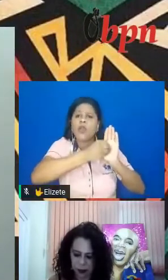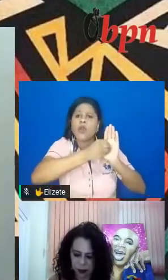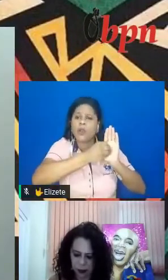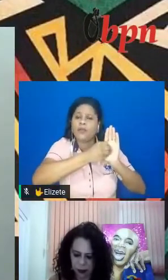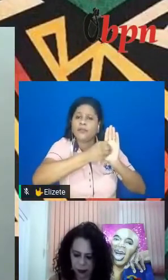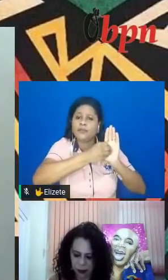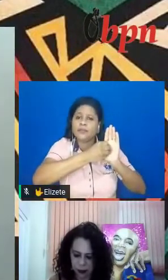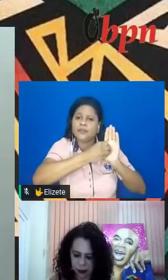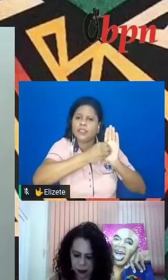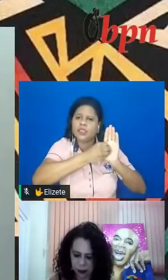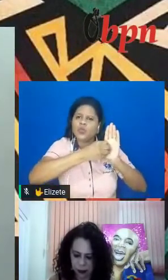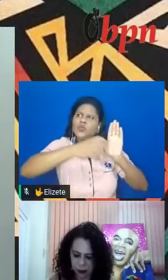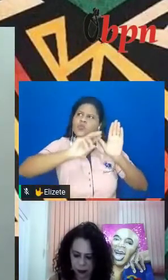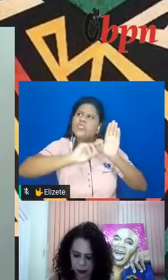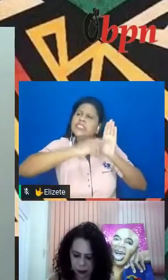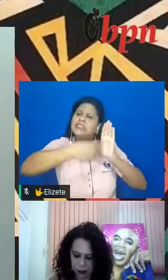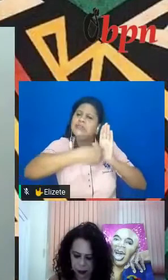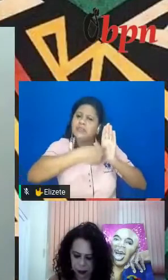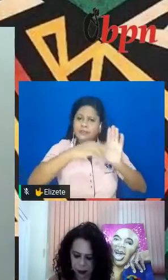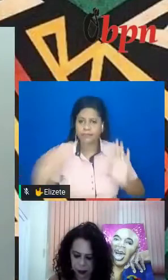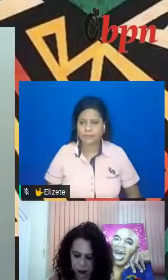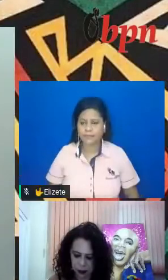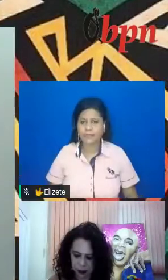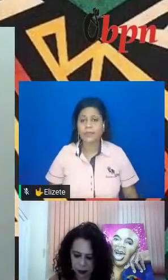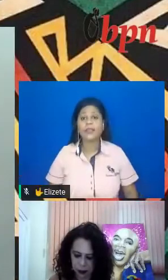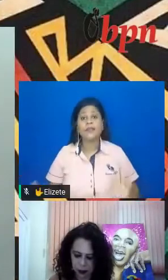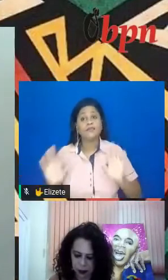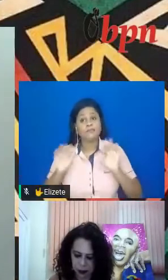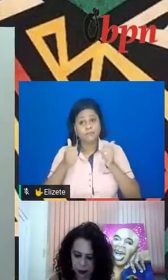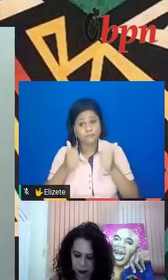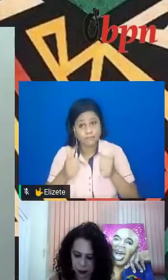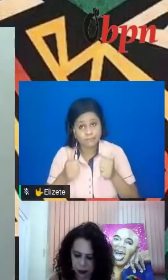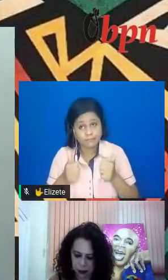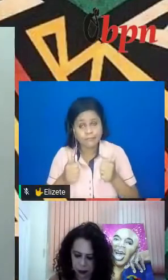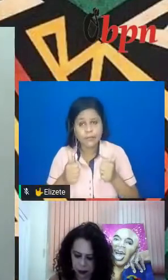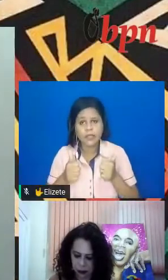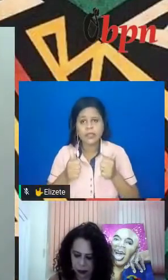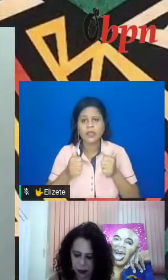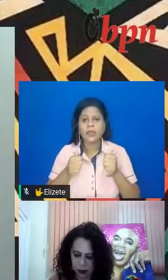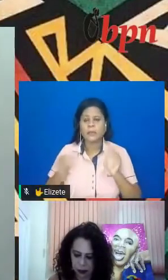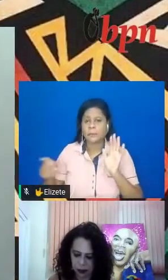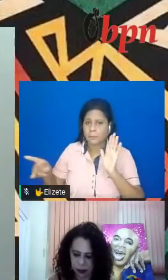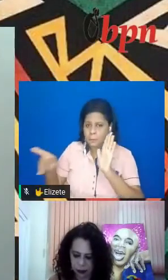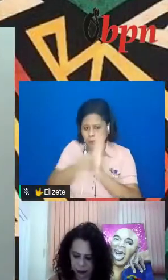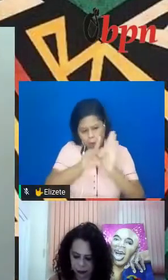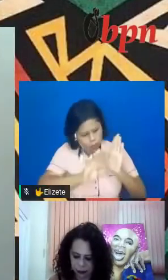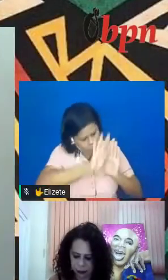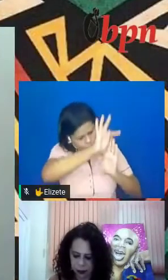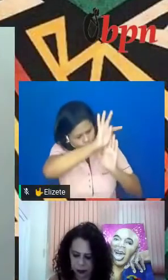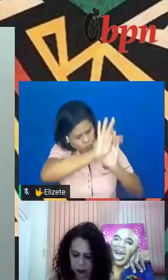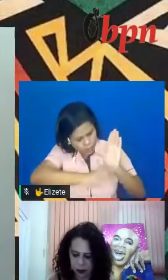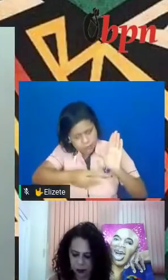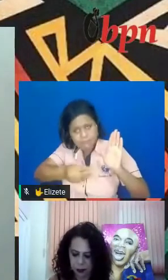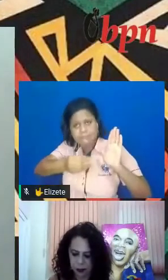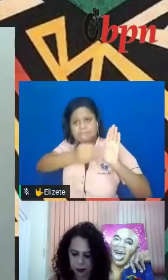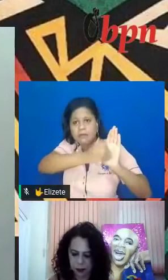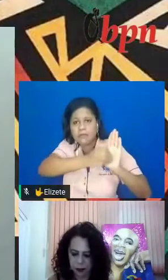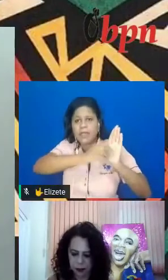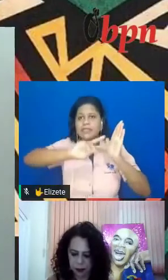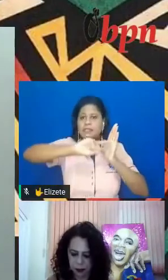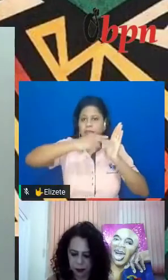esse sentido. Tá. Então, é o ponto de vista, no ponto de vista do texto que está localizado esse